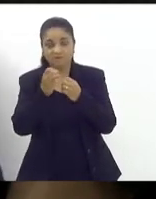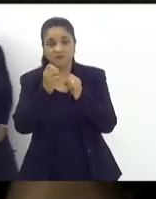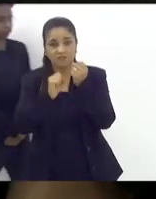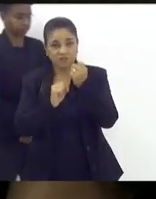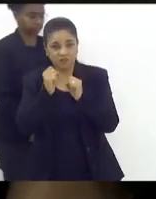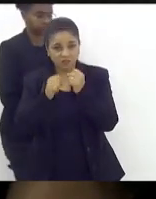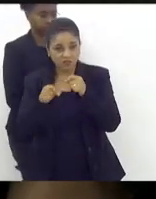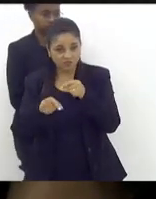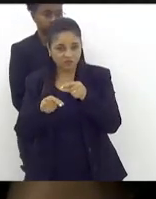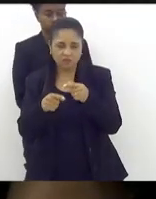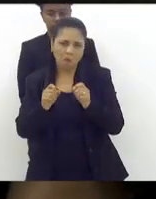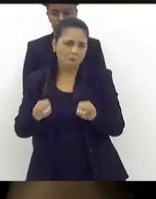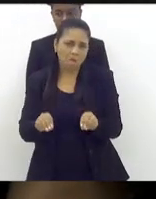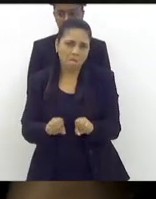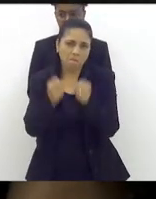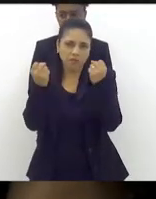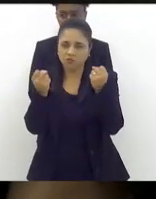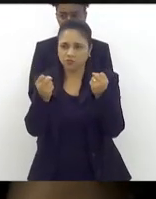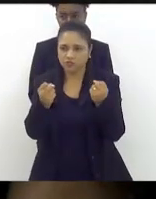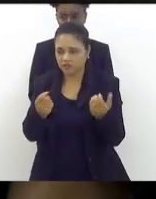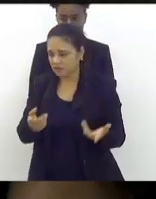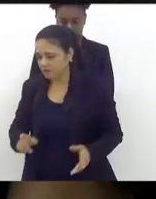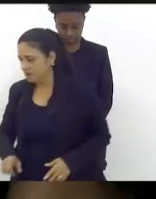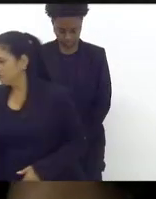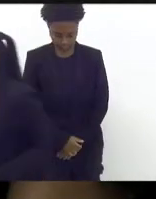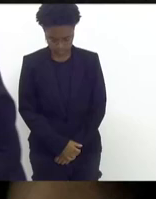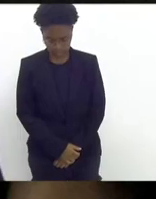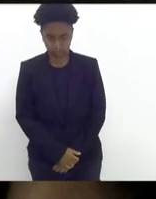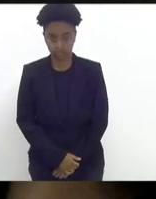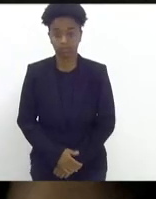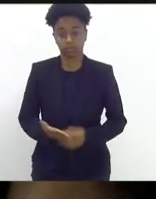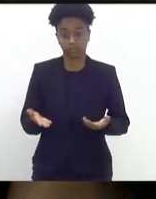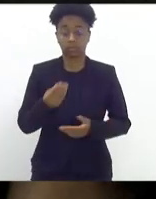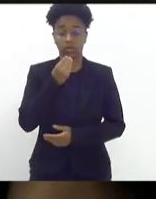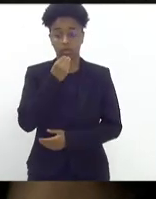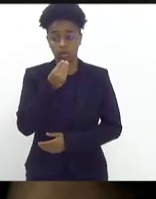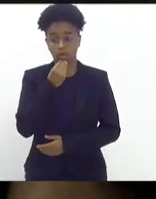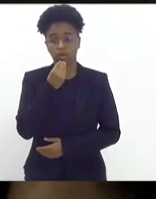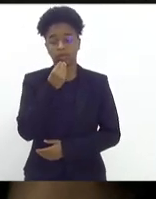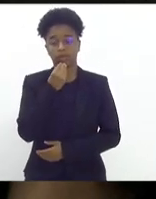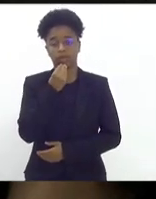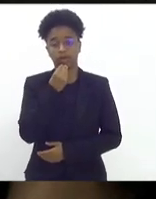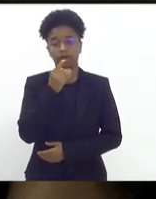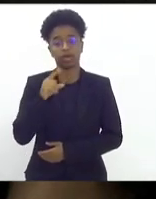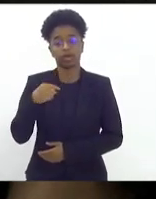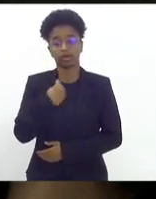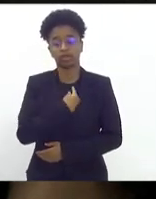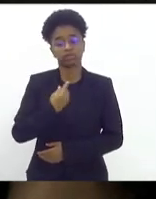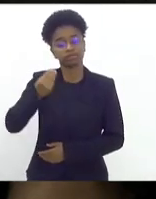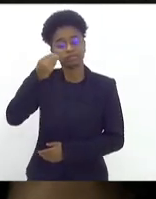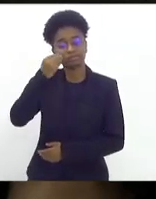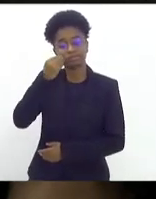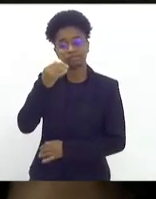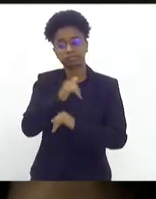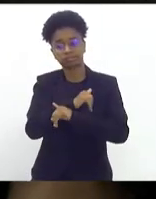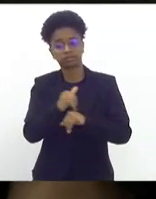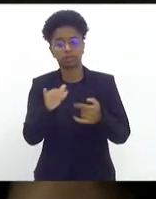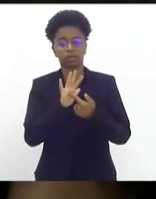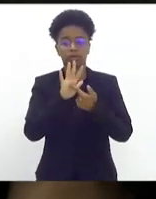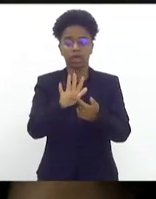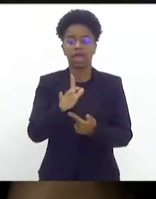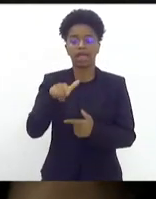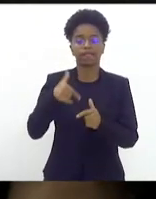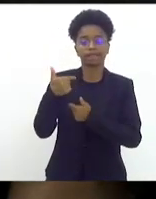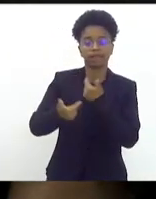não prejudica a essência. É claro, no plenário, a gente vai tentar dizer que isso é um trabalho